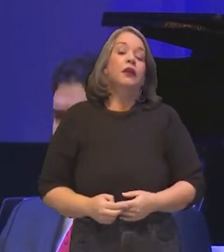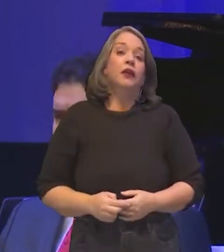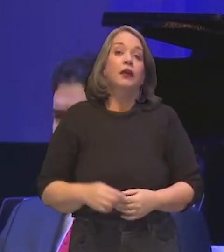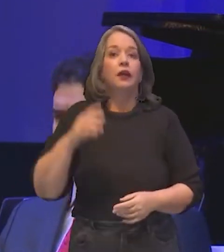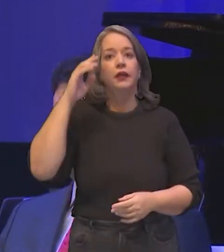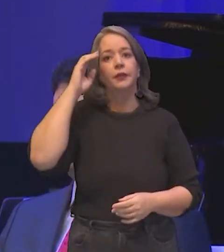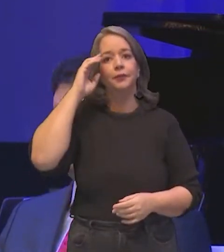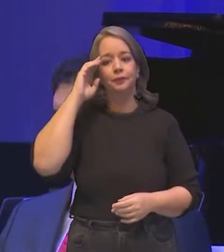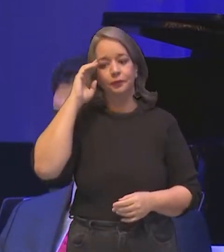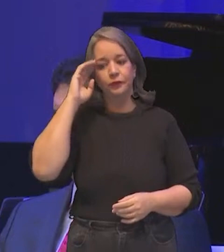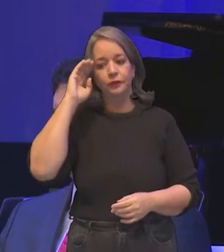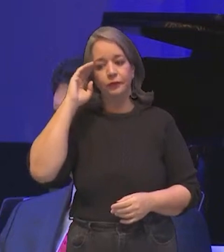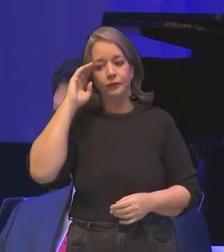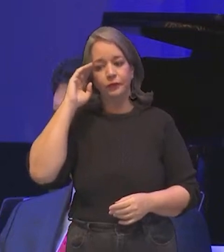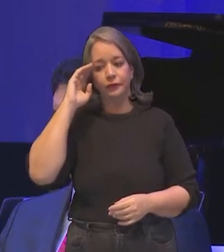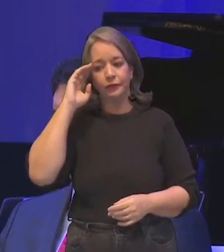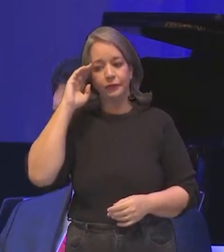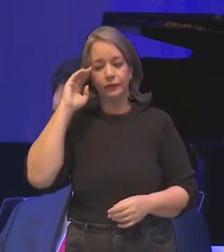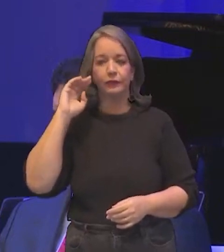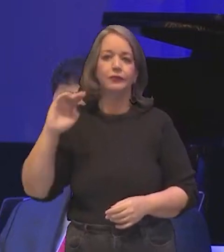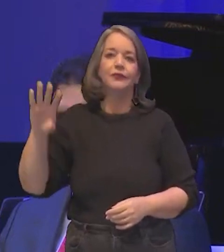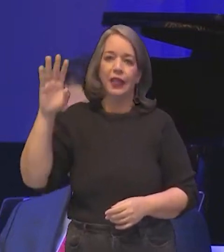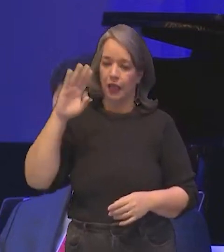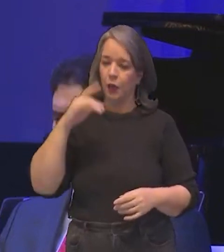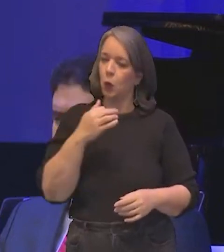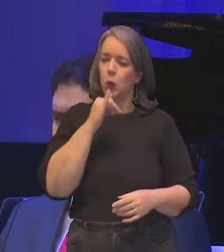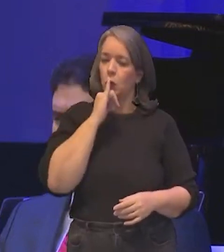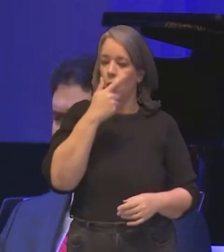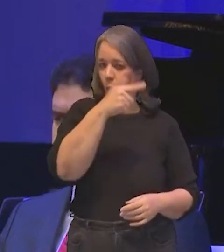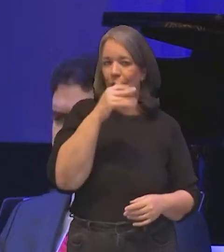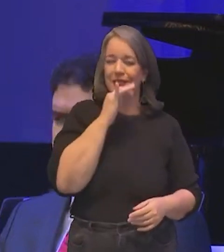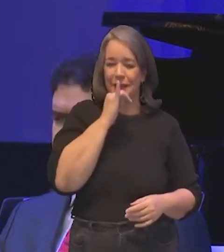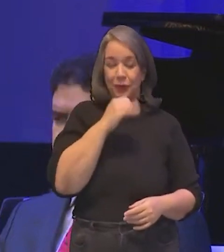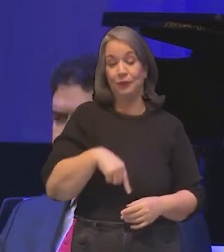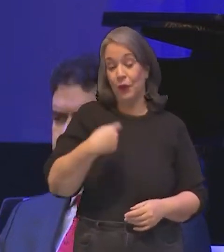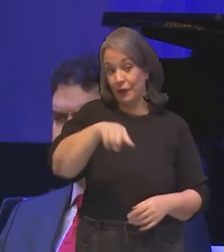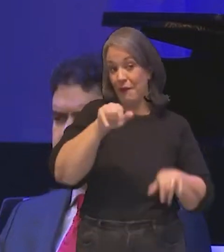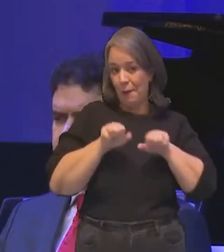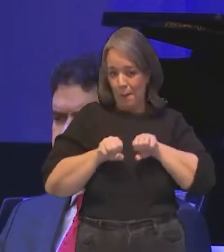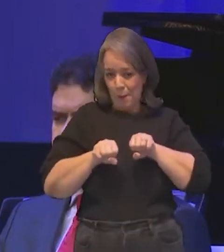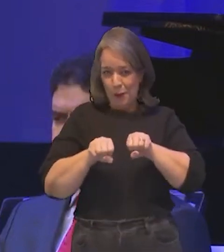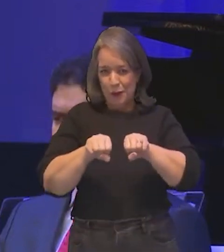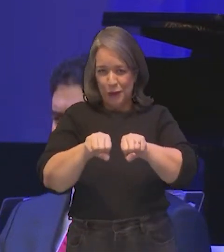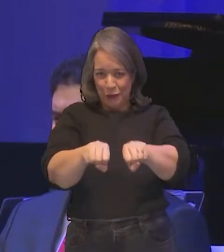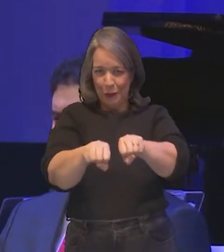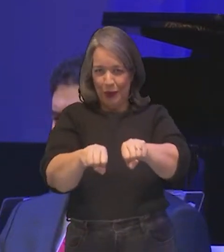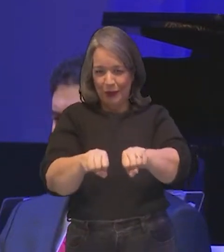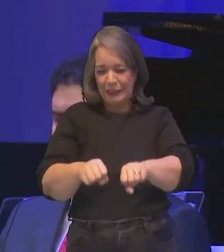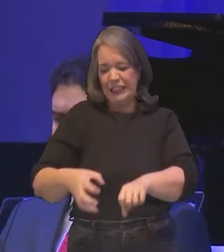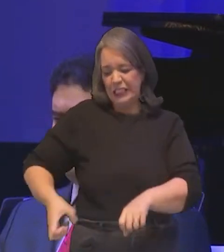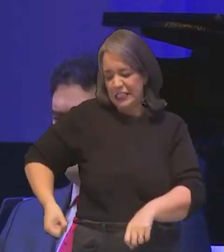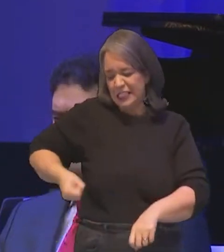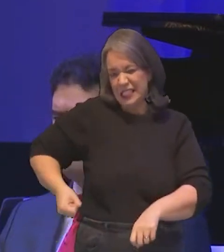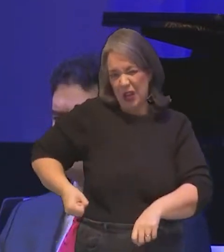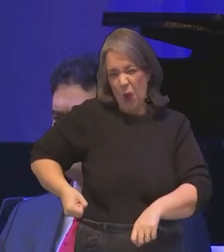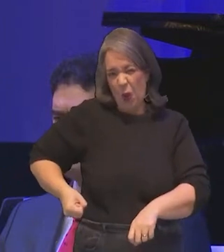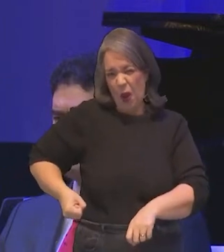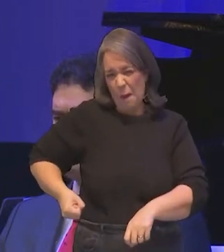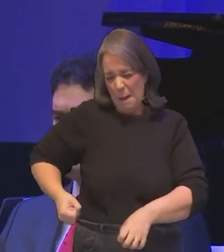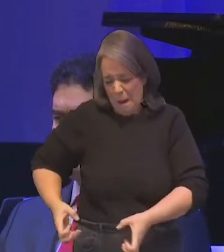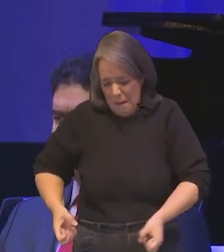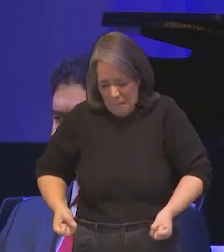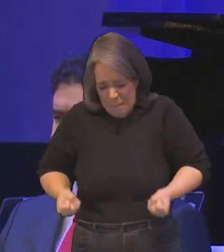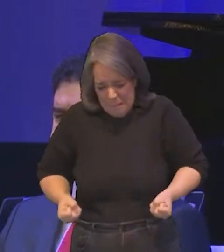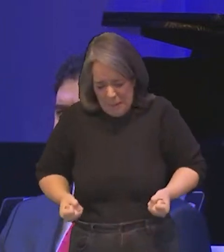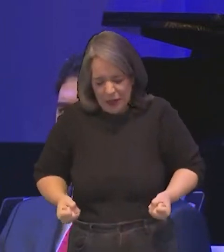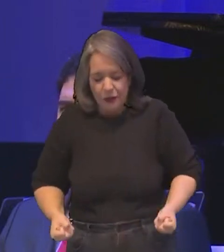uma ilustração mais próxima, né? Quando você vai para o mercado e aquela sacola pesada na mão e você pensa, tem que correr até em casa porque eu não